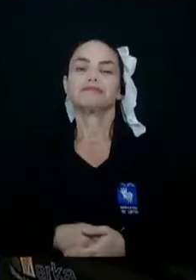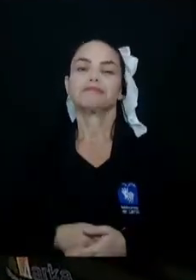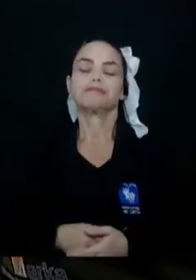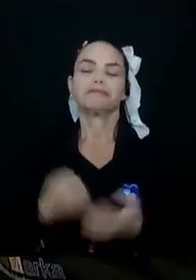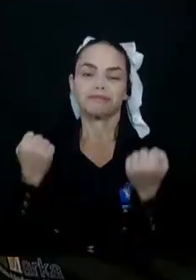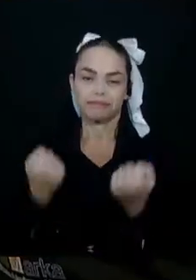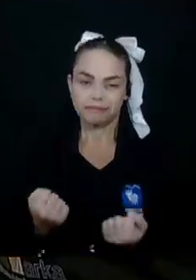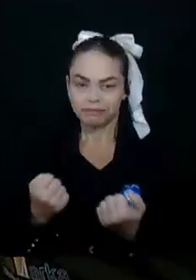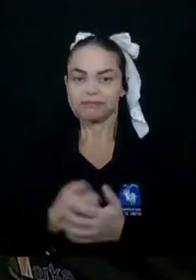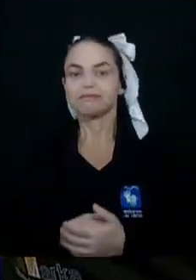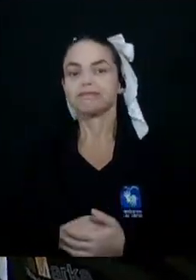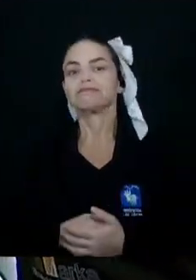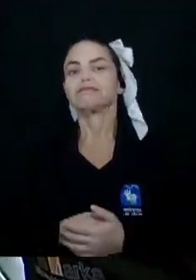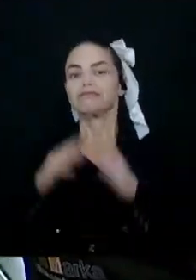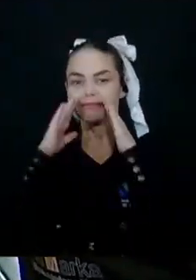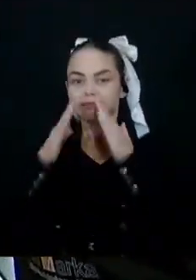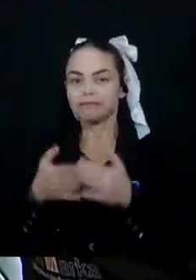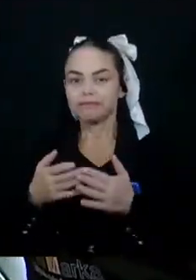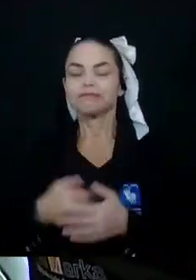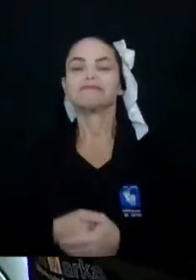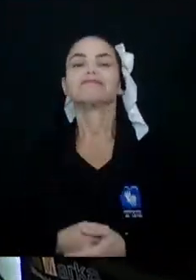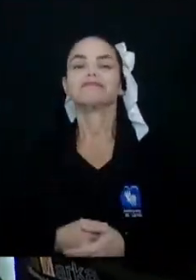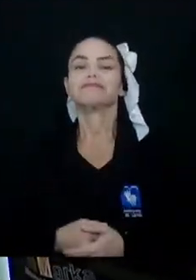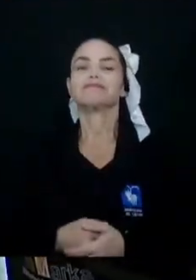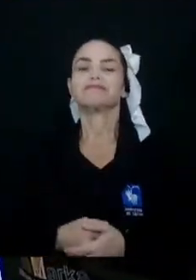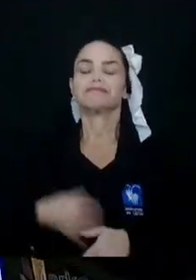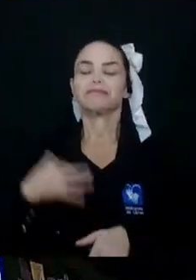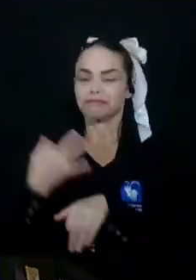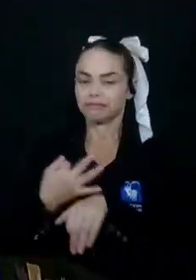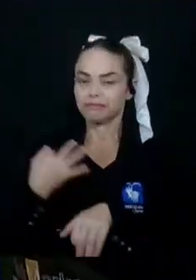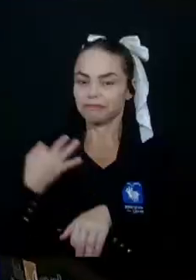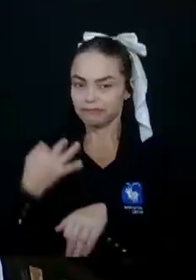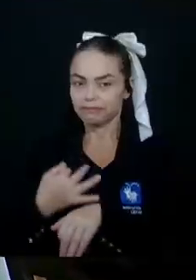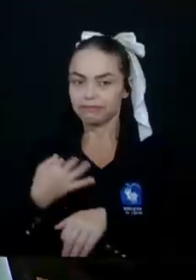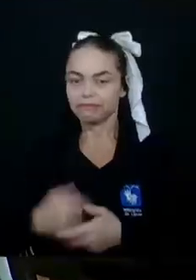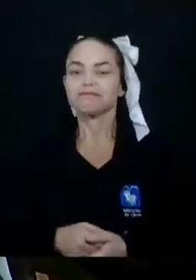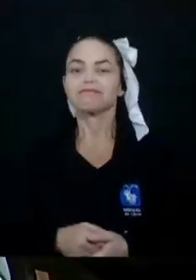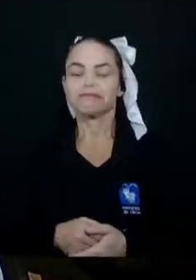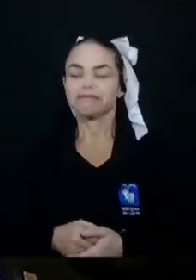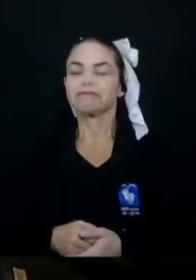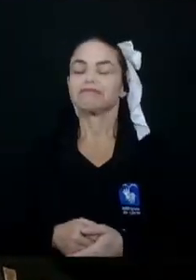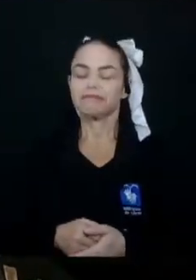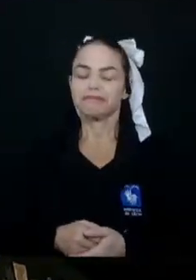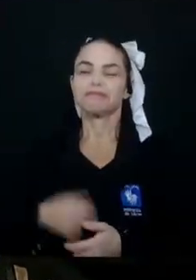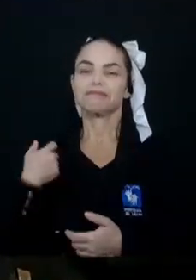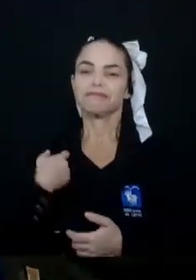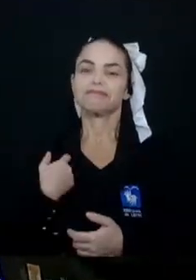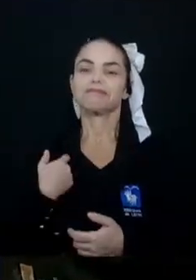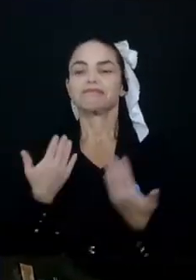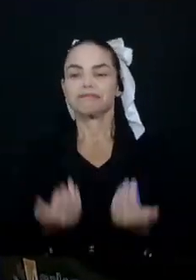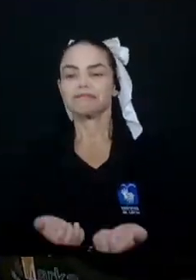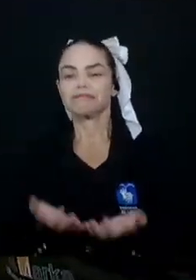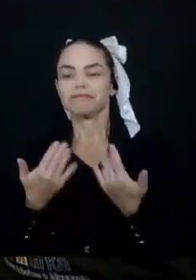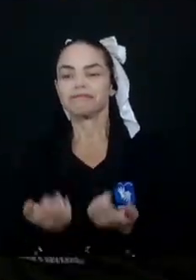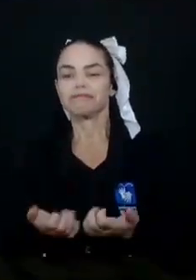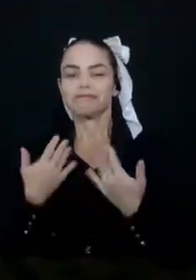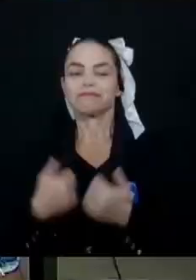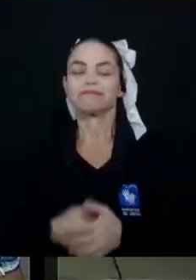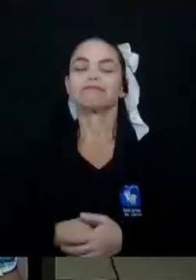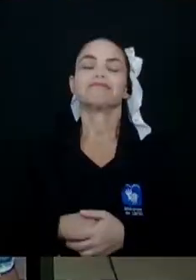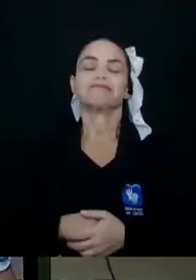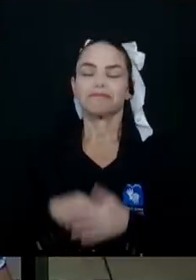foca em resistência também, né, mestre? A gente faz resistência, carga mais leve e mais movimento e focar mais na